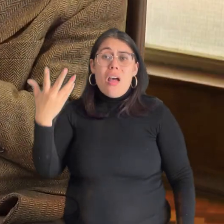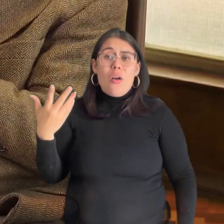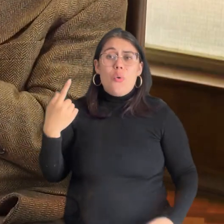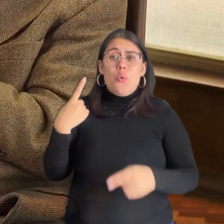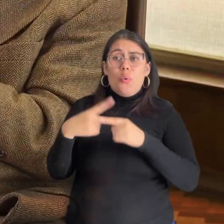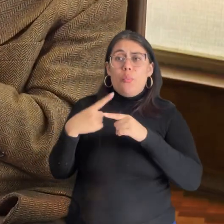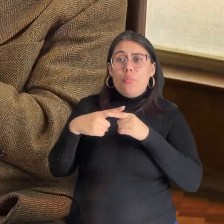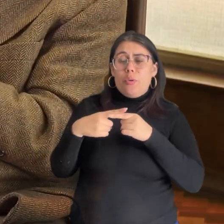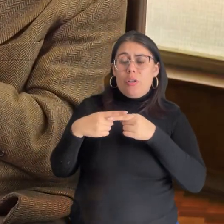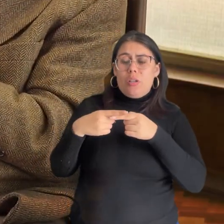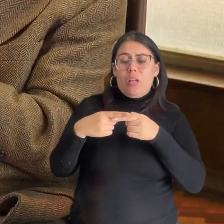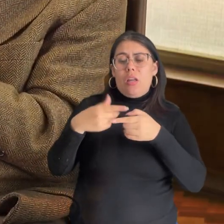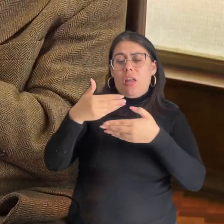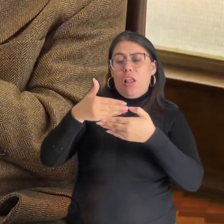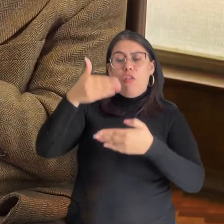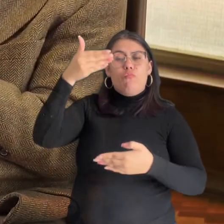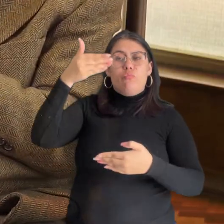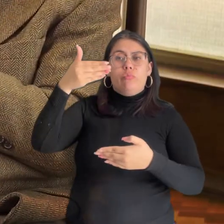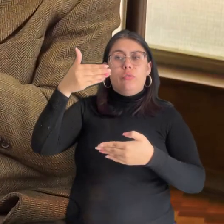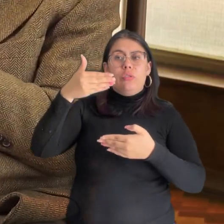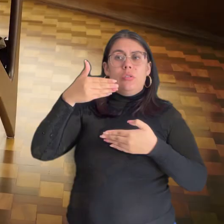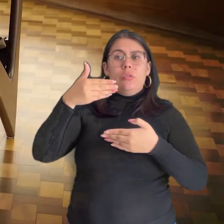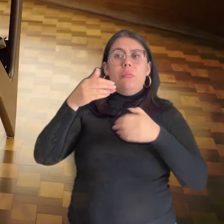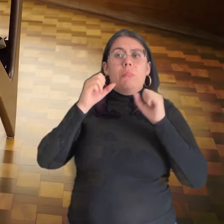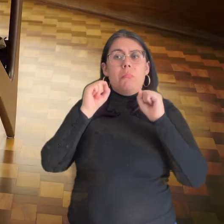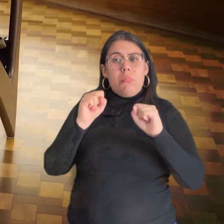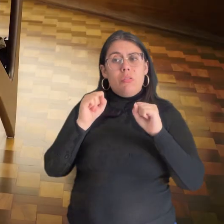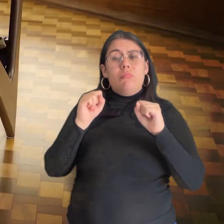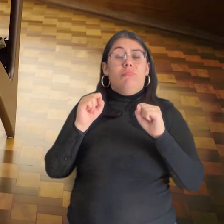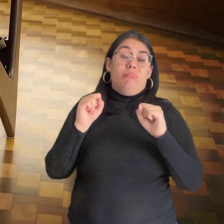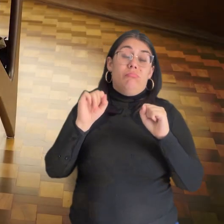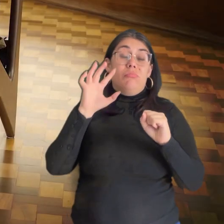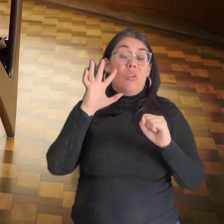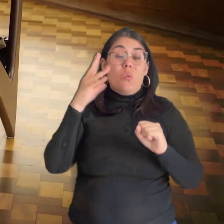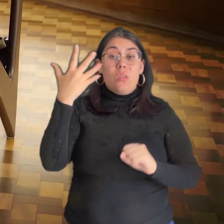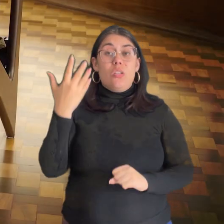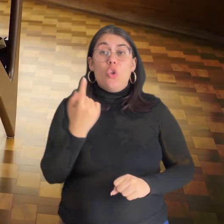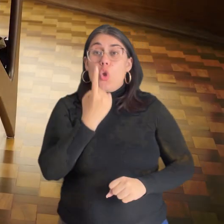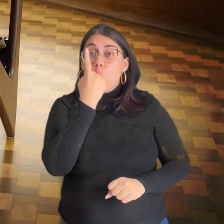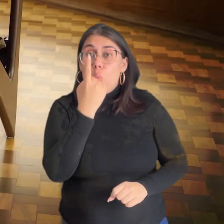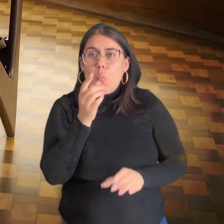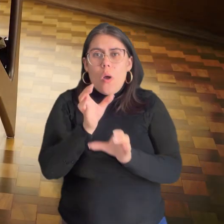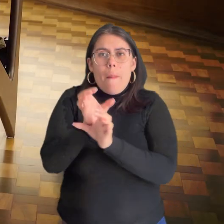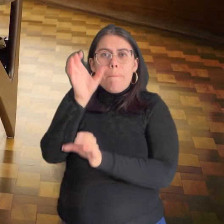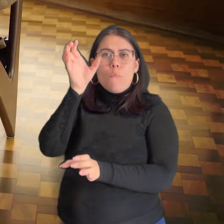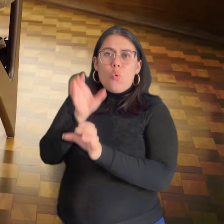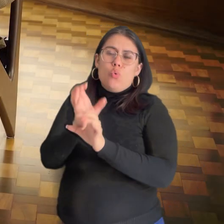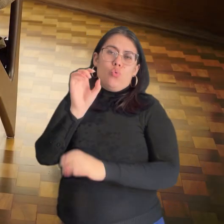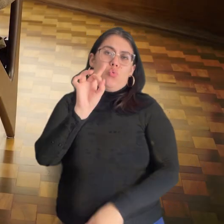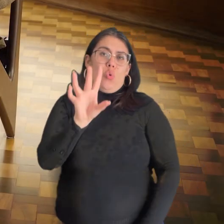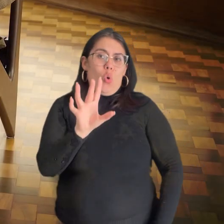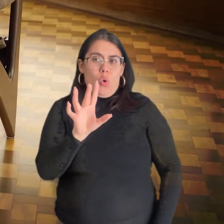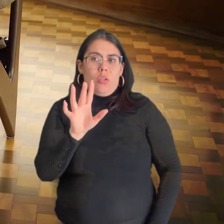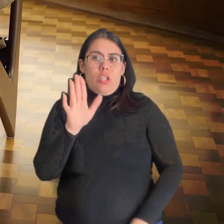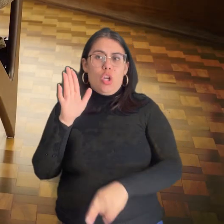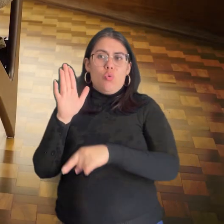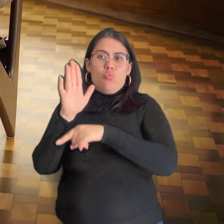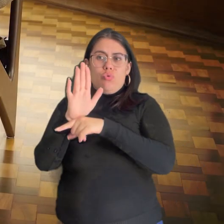ele está sobre um vão. Na verdade, um balanço também na vertical, quando ele só tem um apoio.